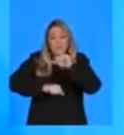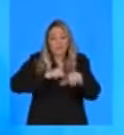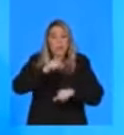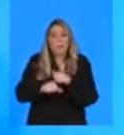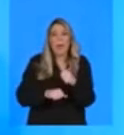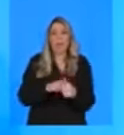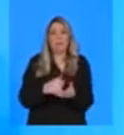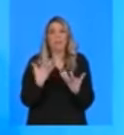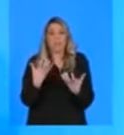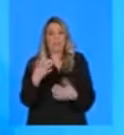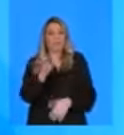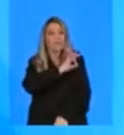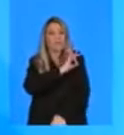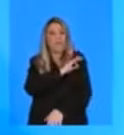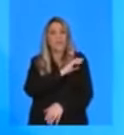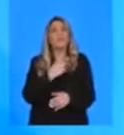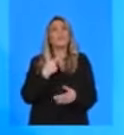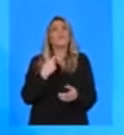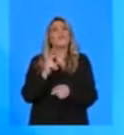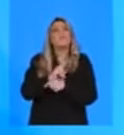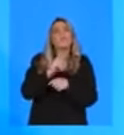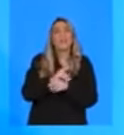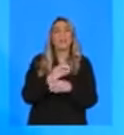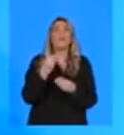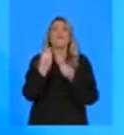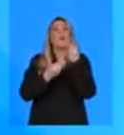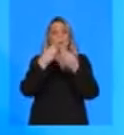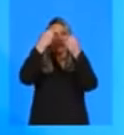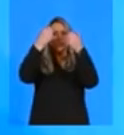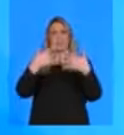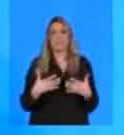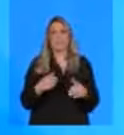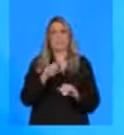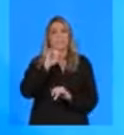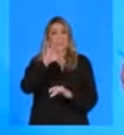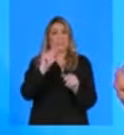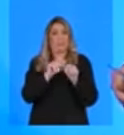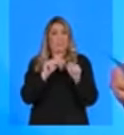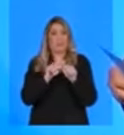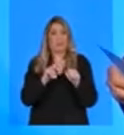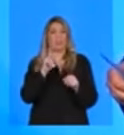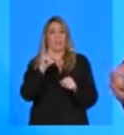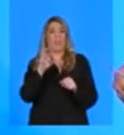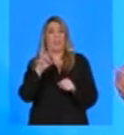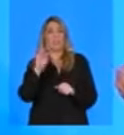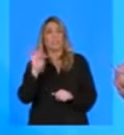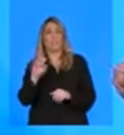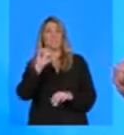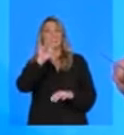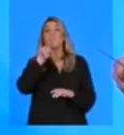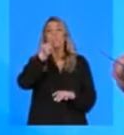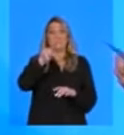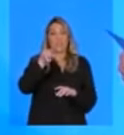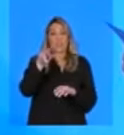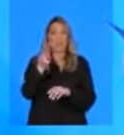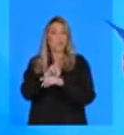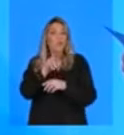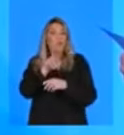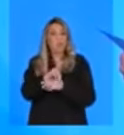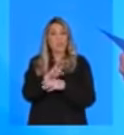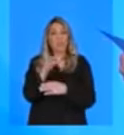pessoas e vou explicar isso quando a gente faz um BRT se a gente não cuida paraas pessoas ali dentro do